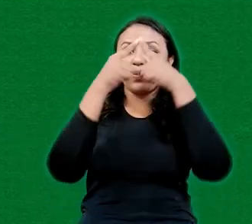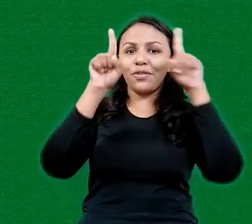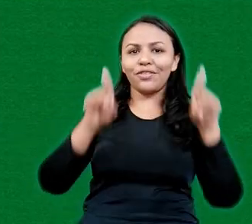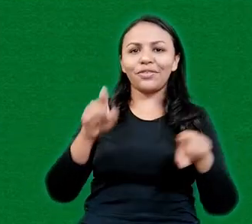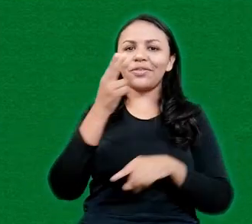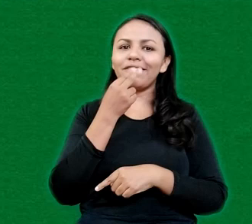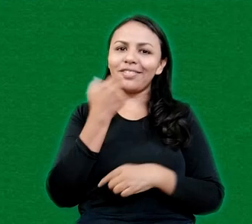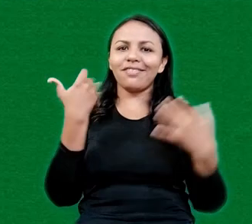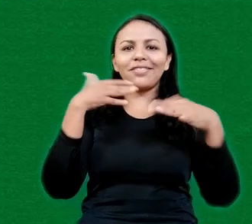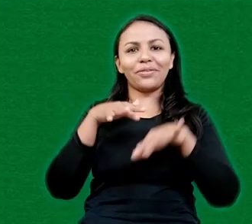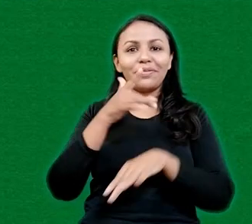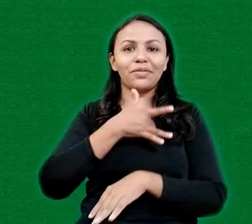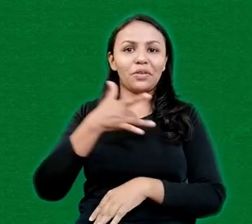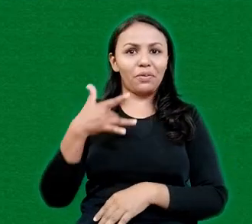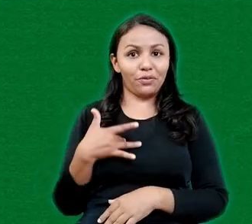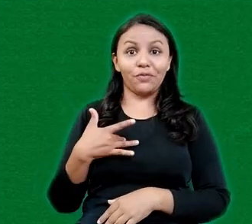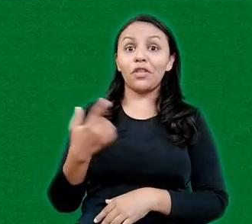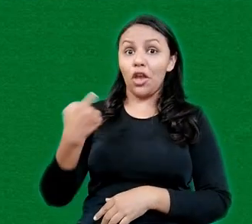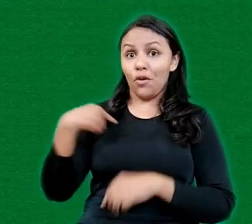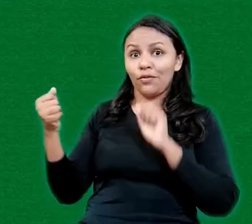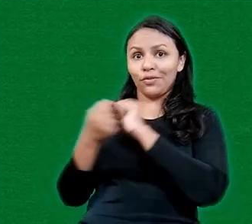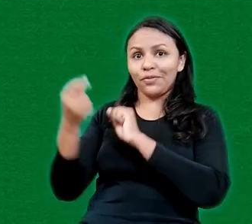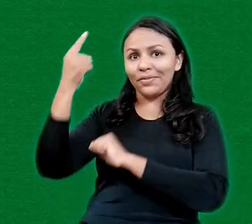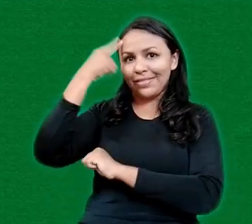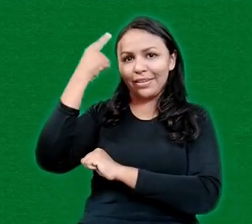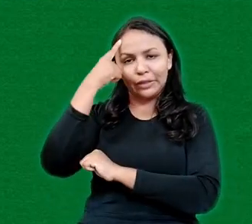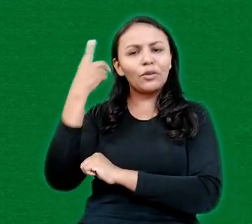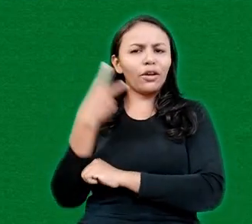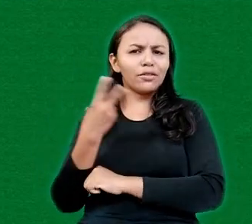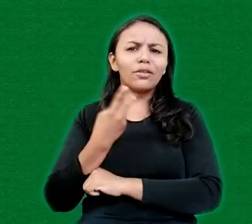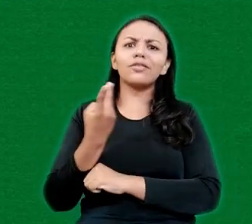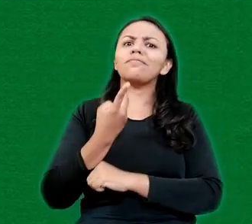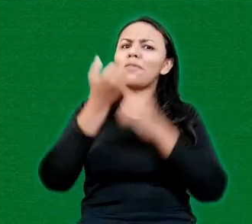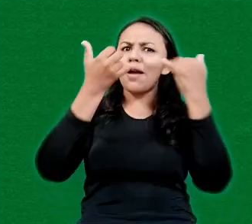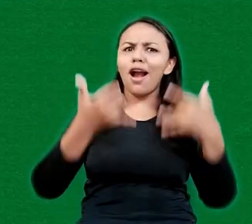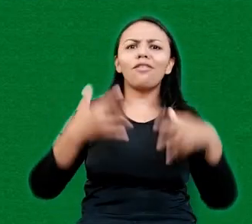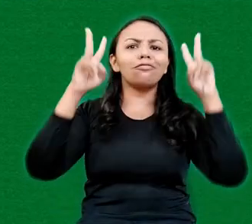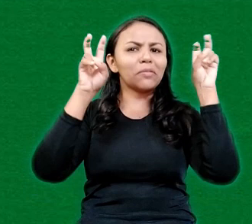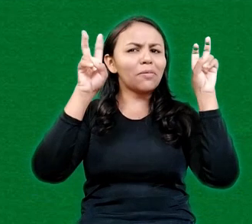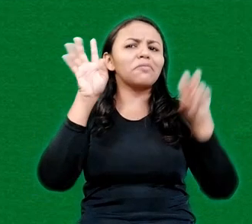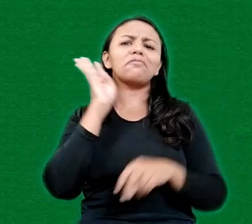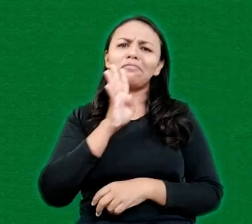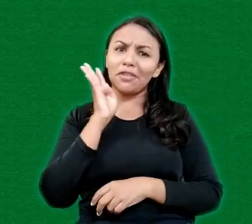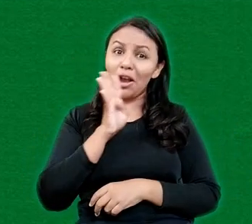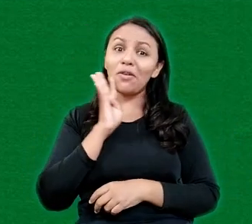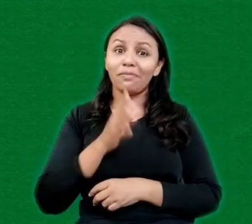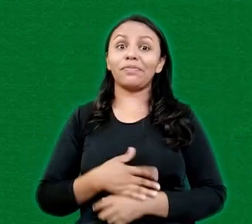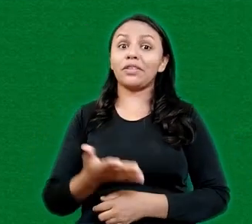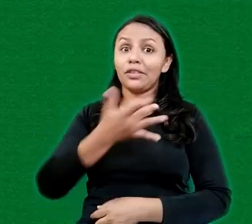projeto Nutrição, Inclusão e Saúde. Eu e a Daniela Monteiro trouxemos hoje um assunto bem interessante que é